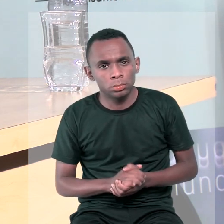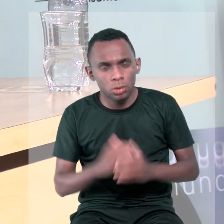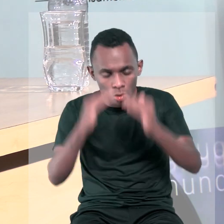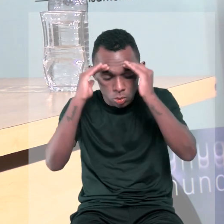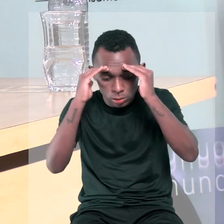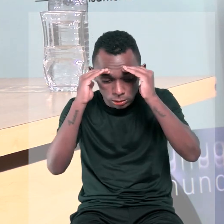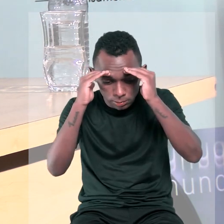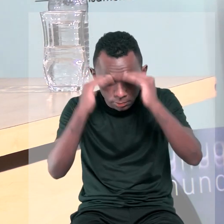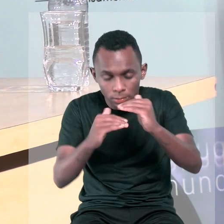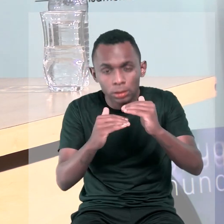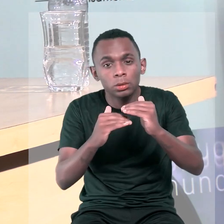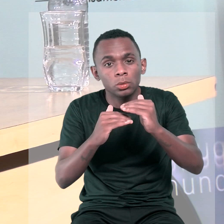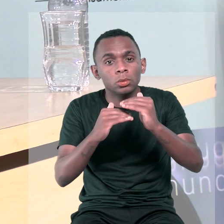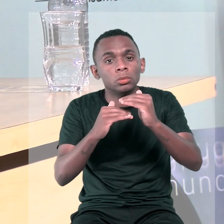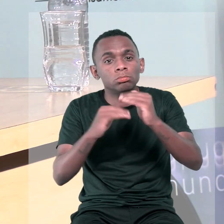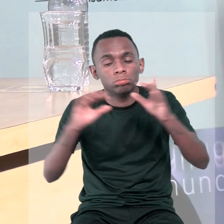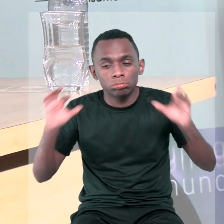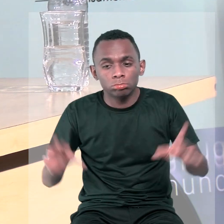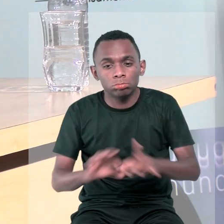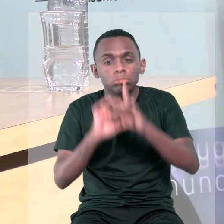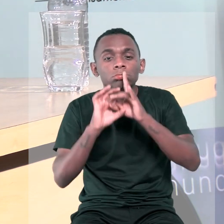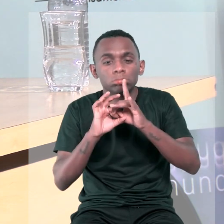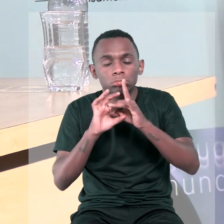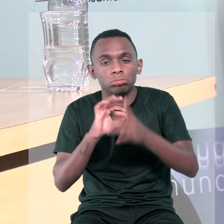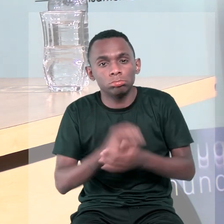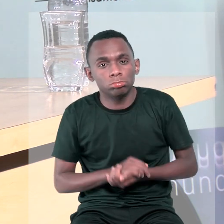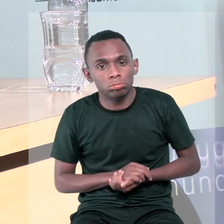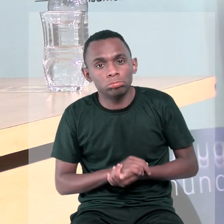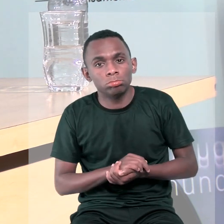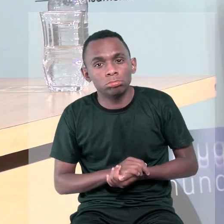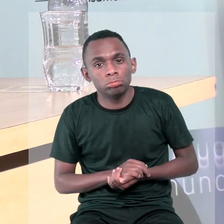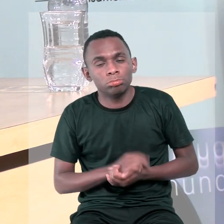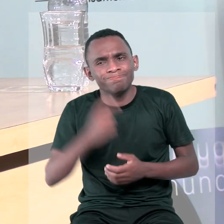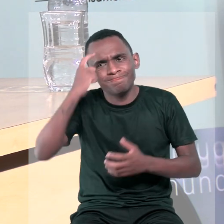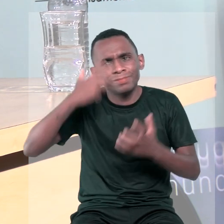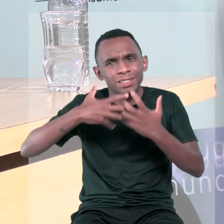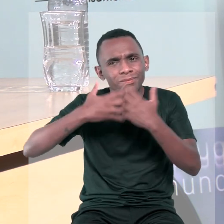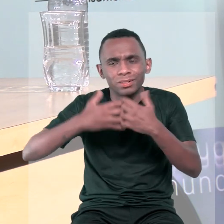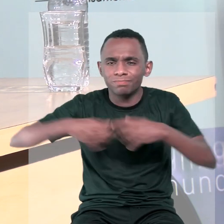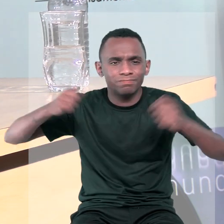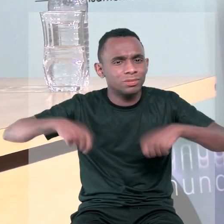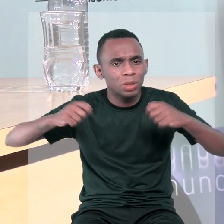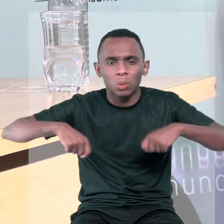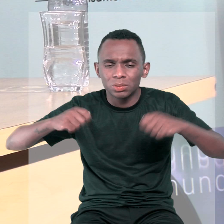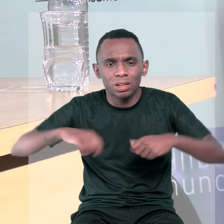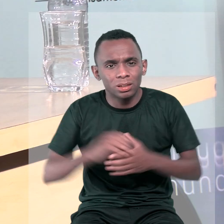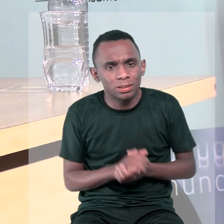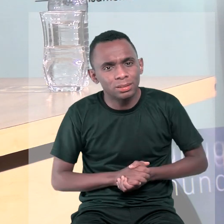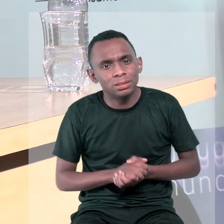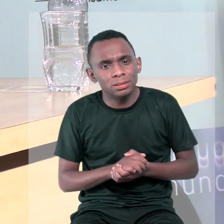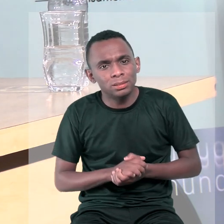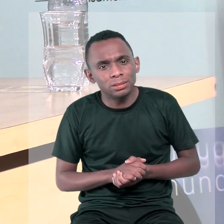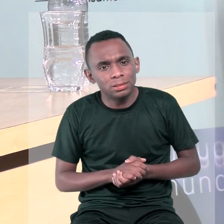Justamente aquela que é exigida de um funcionário como Eichmann, embora não fosse